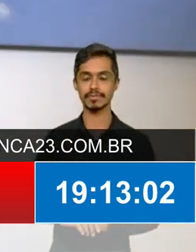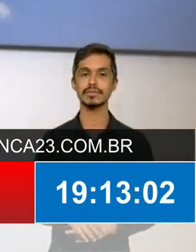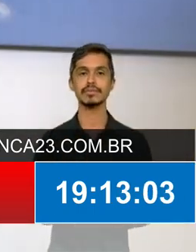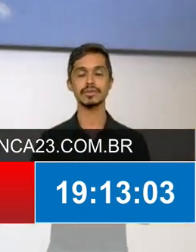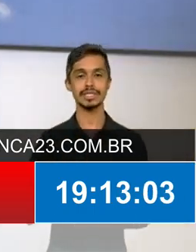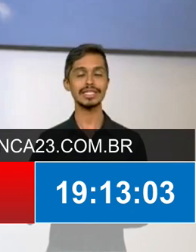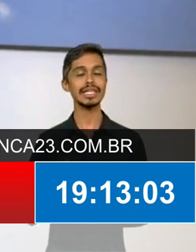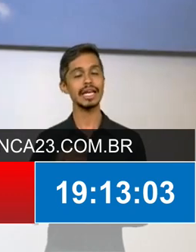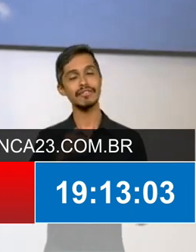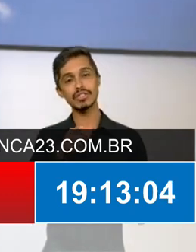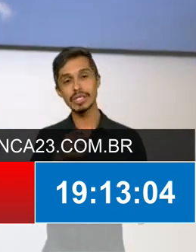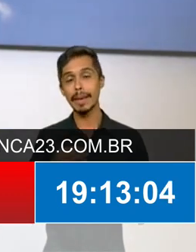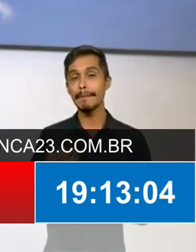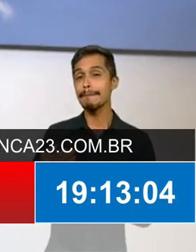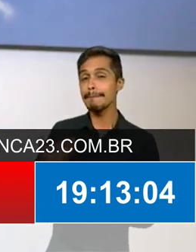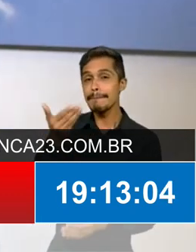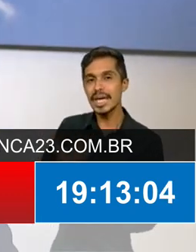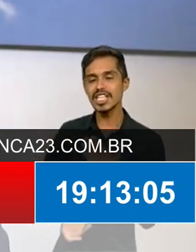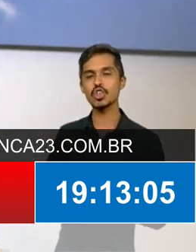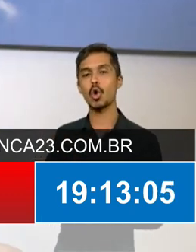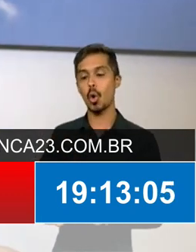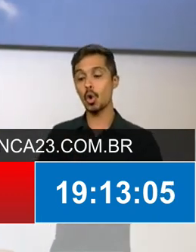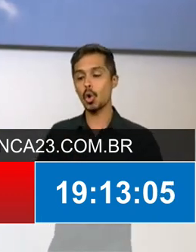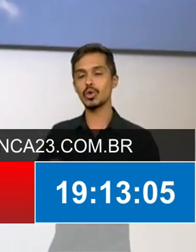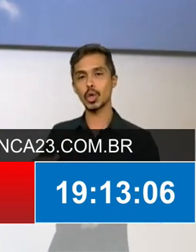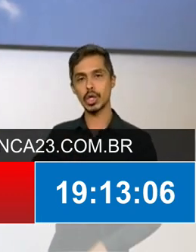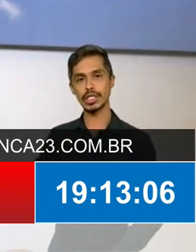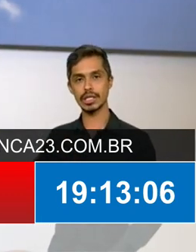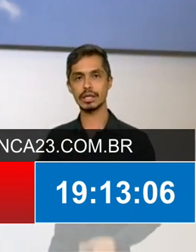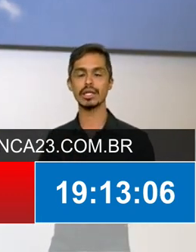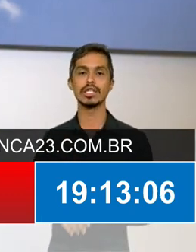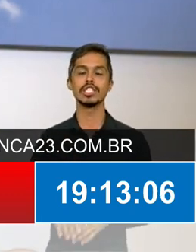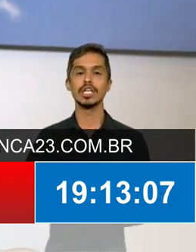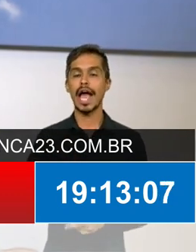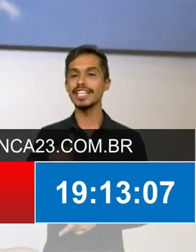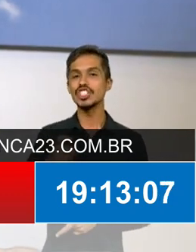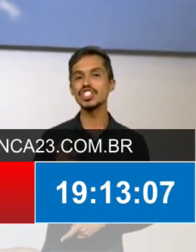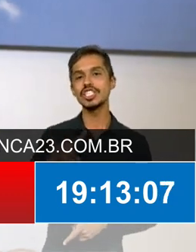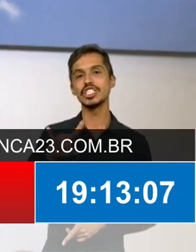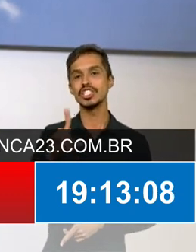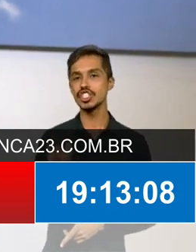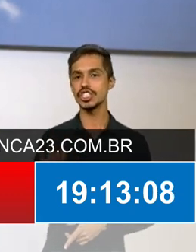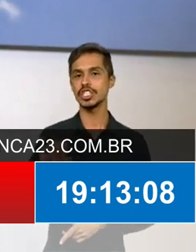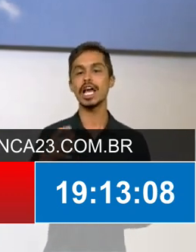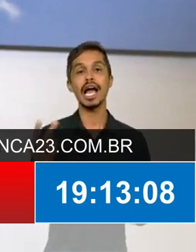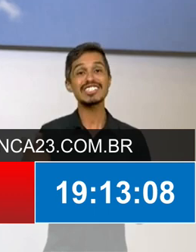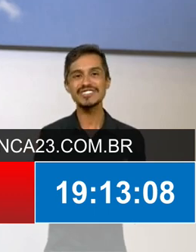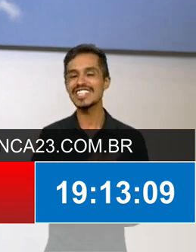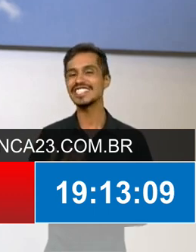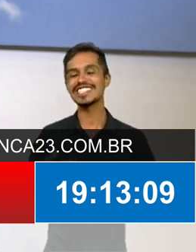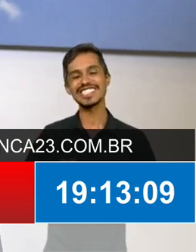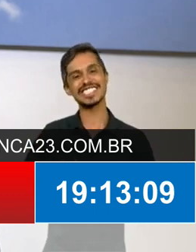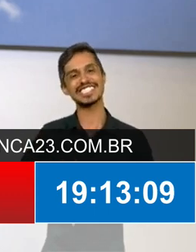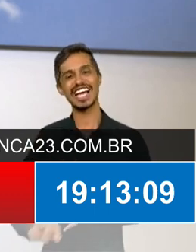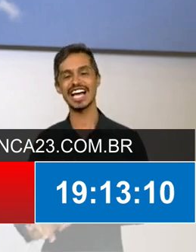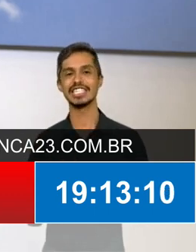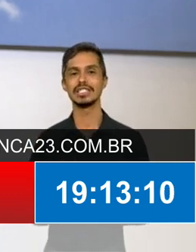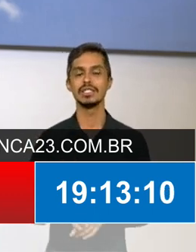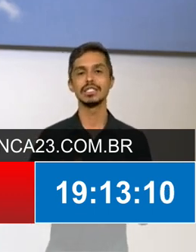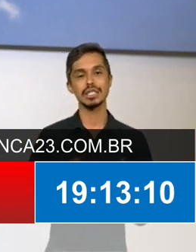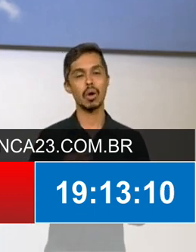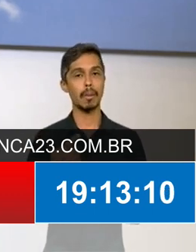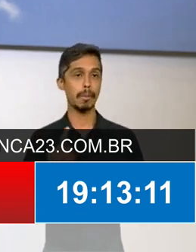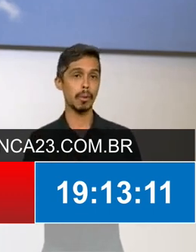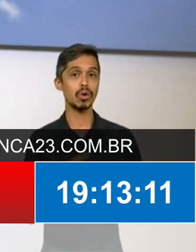é aquela perda involuntária de urina, quando as mulheres perdem urina sem o controle, elas são classificadas em 2 grandes tipos, tá? A incontinência de esforço, que é